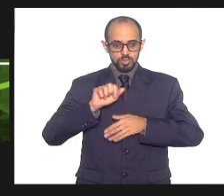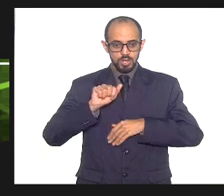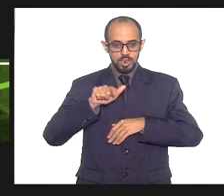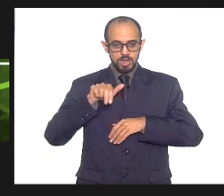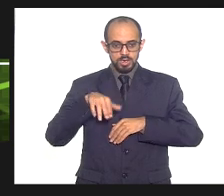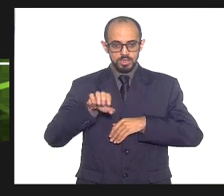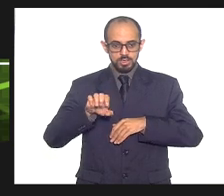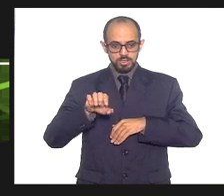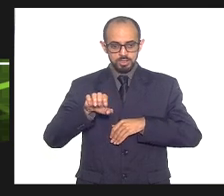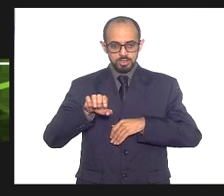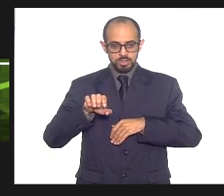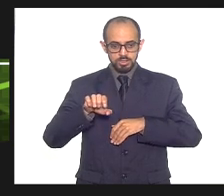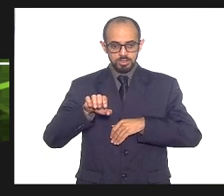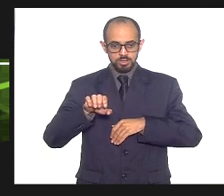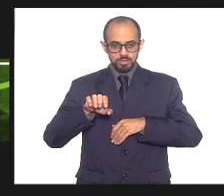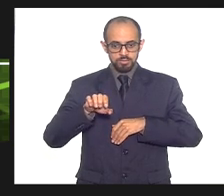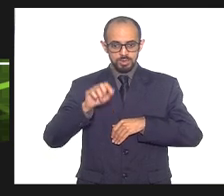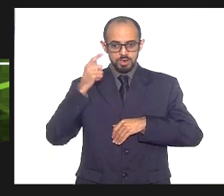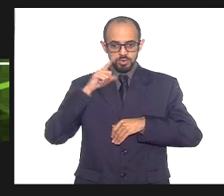Gadelha,